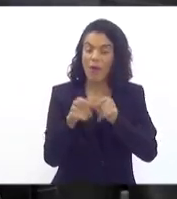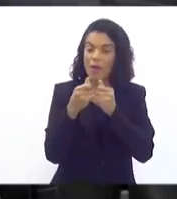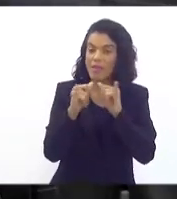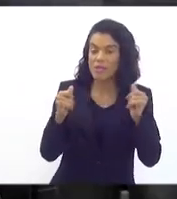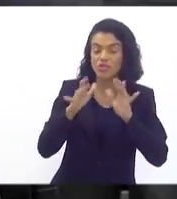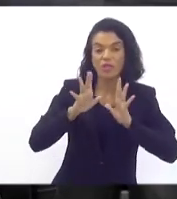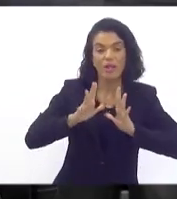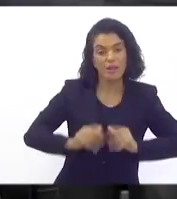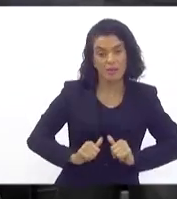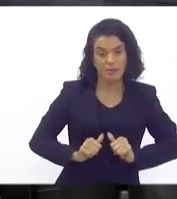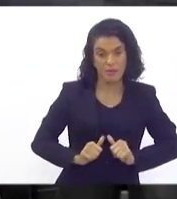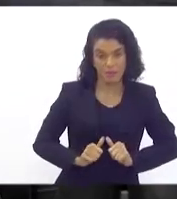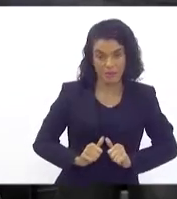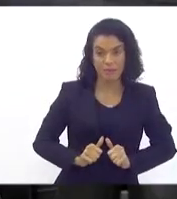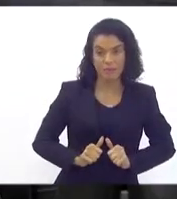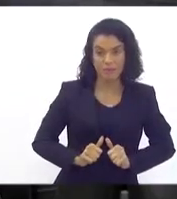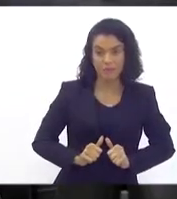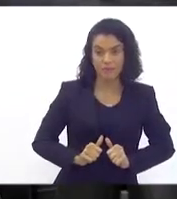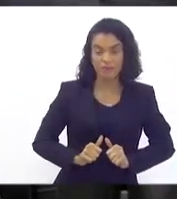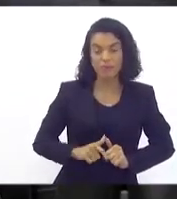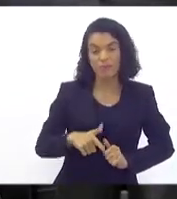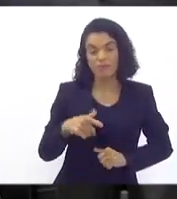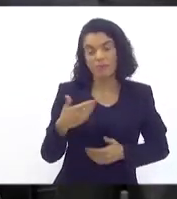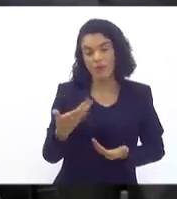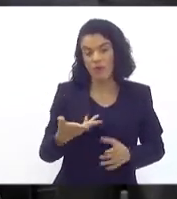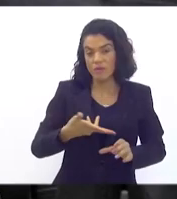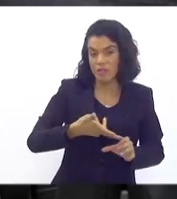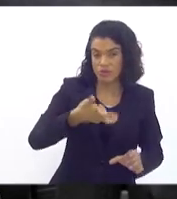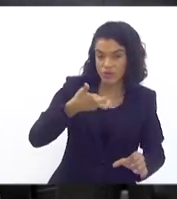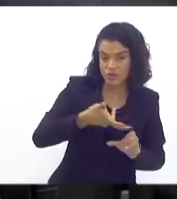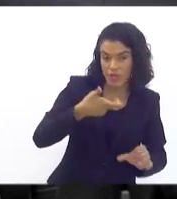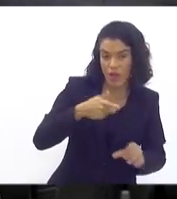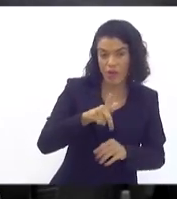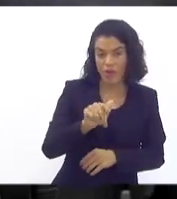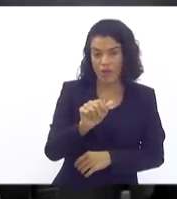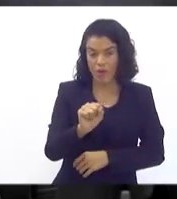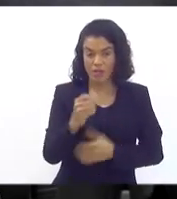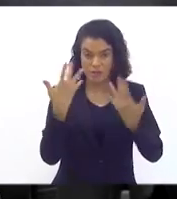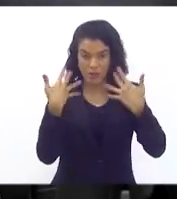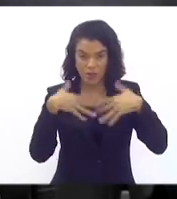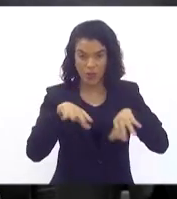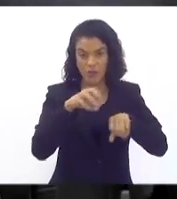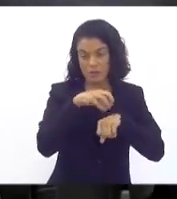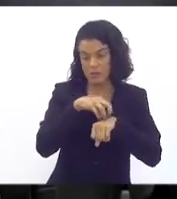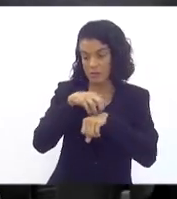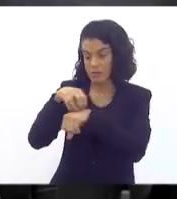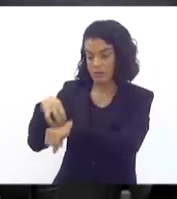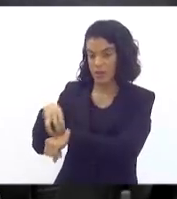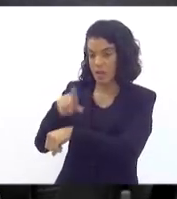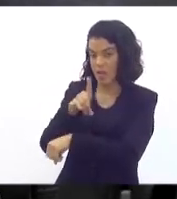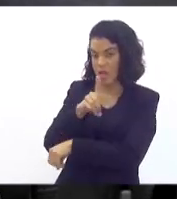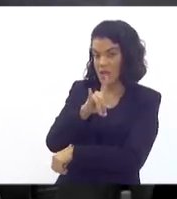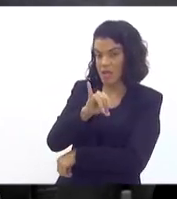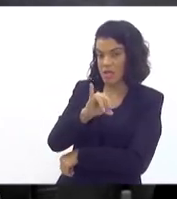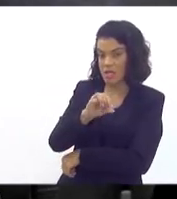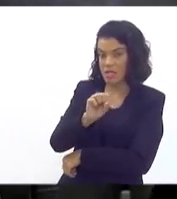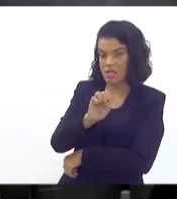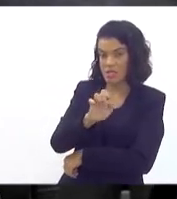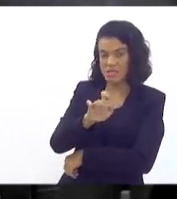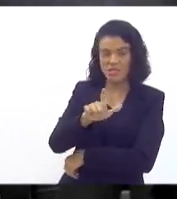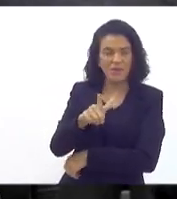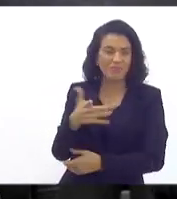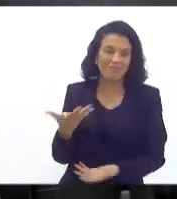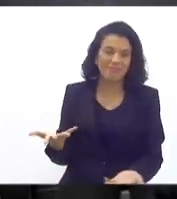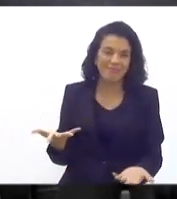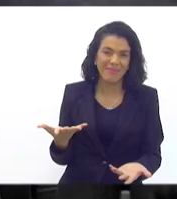limpa considerada limpa Então você pega o gás natural e transporta com diesel né não faz nenhum sentido